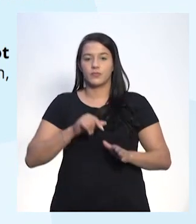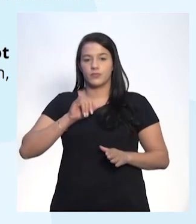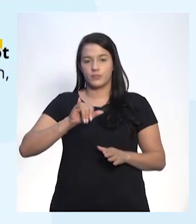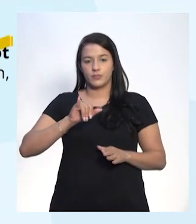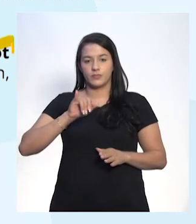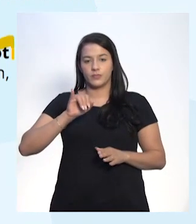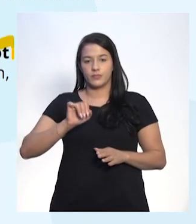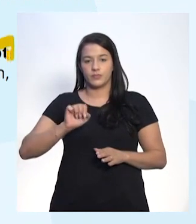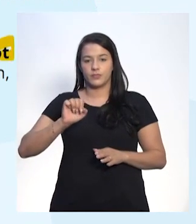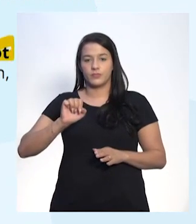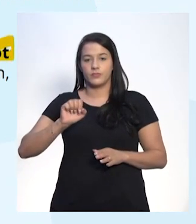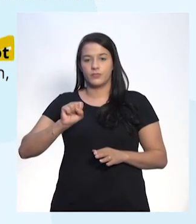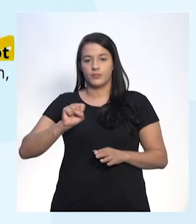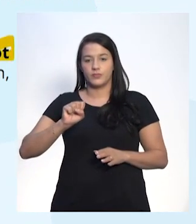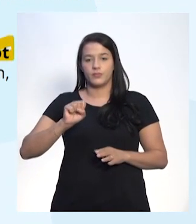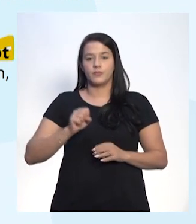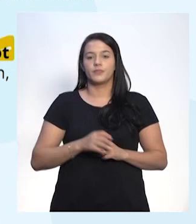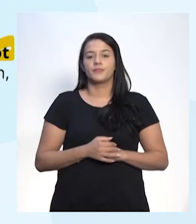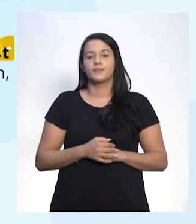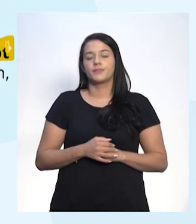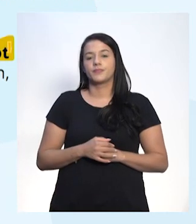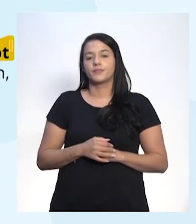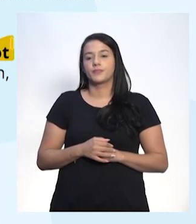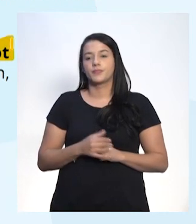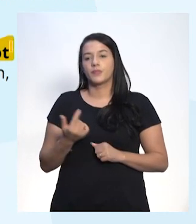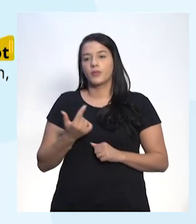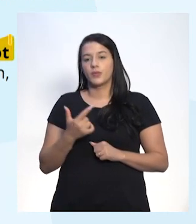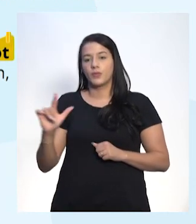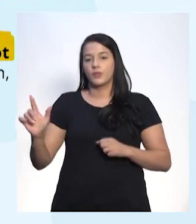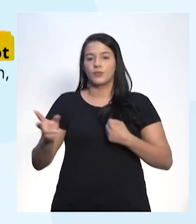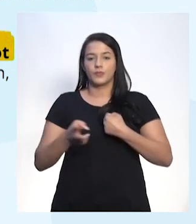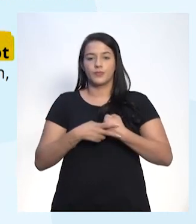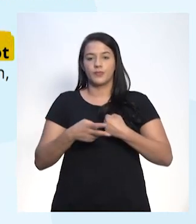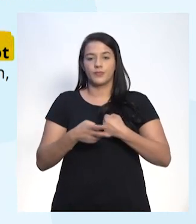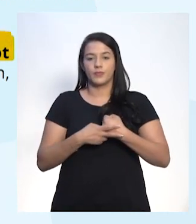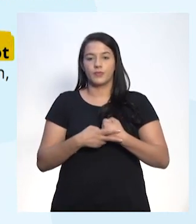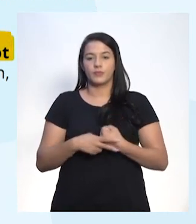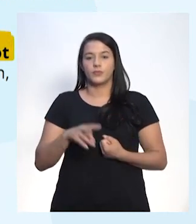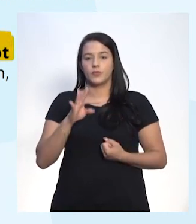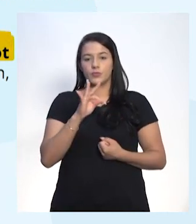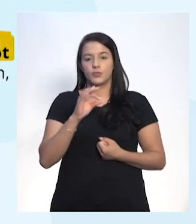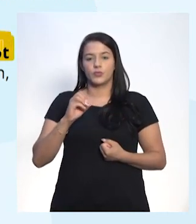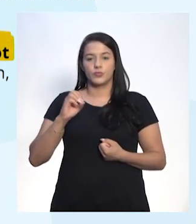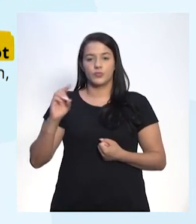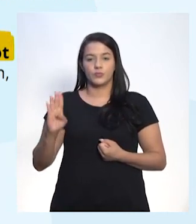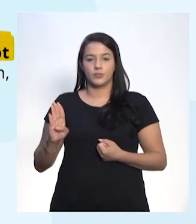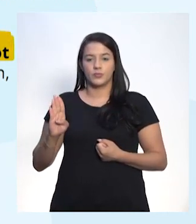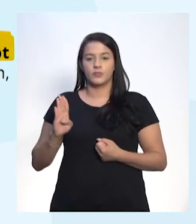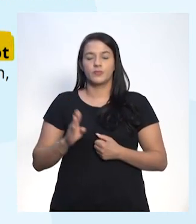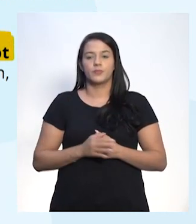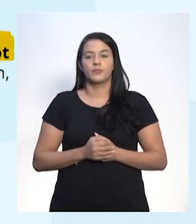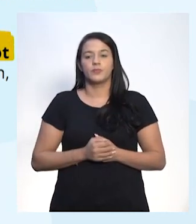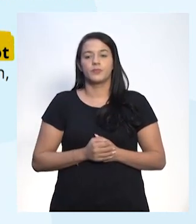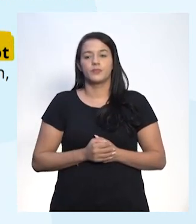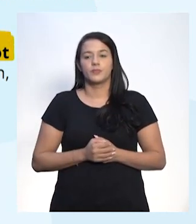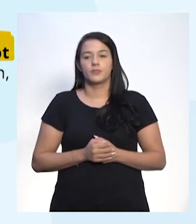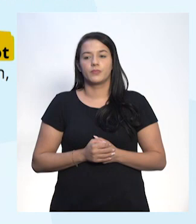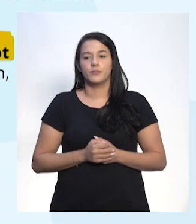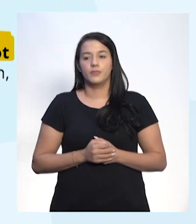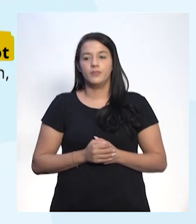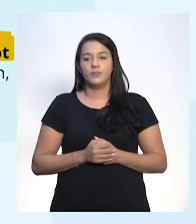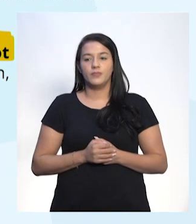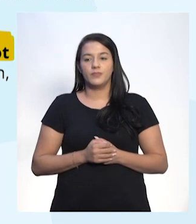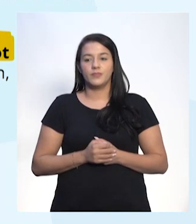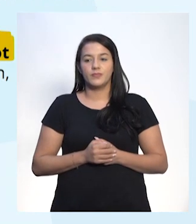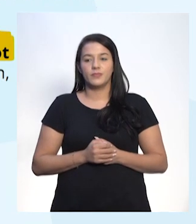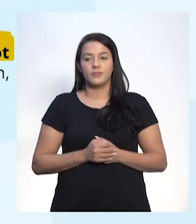tem o nosso amado verbo to be, que não preciso mais explicar isso, né? Porque vocês viram o verbo